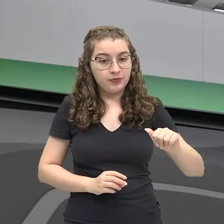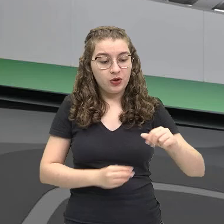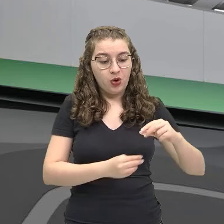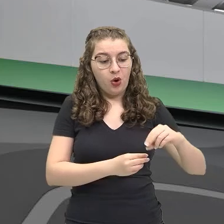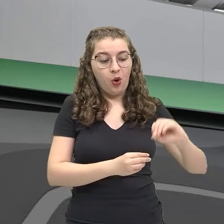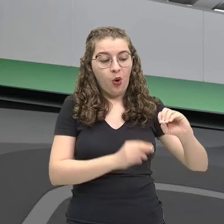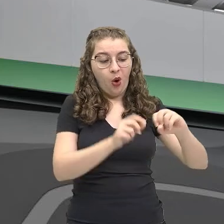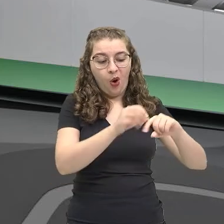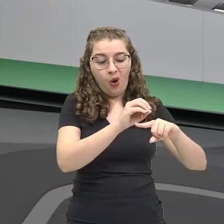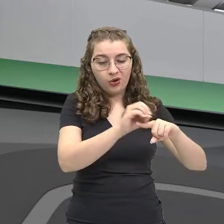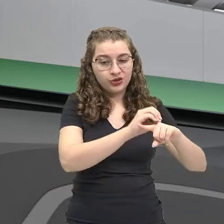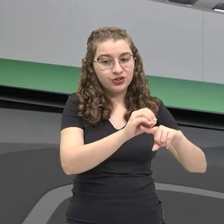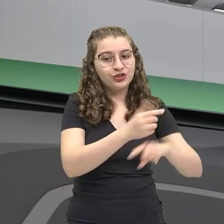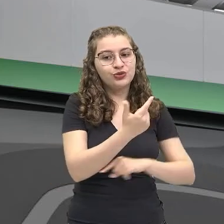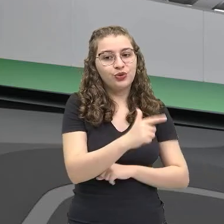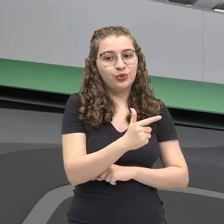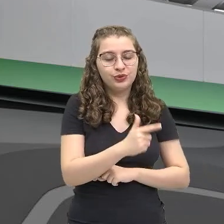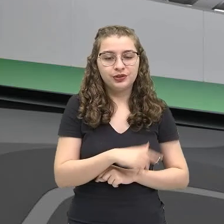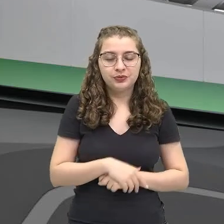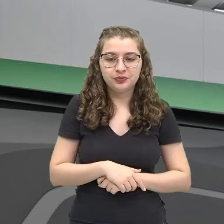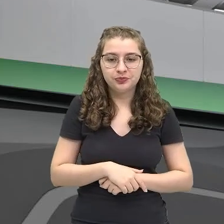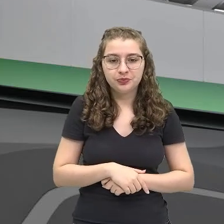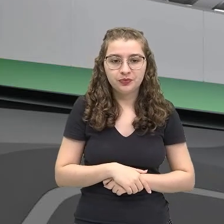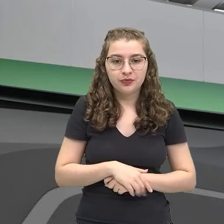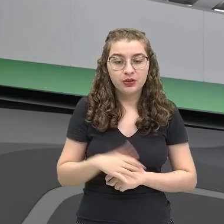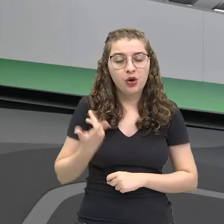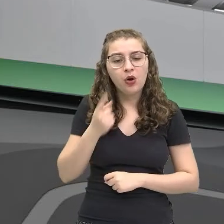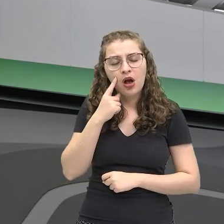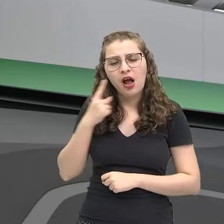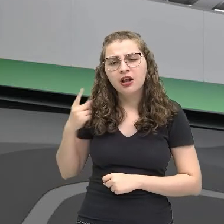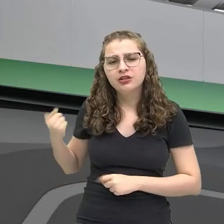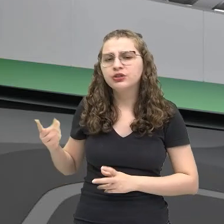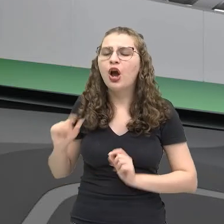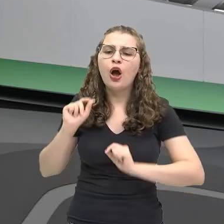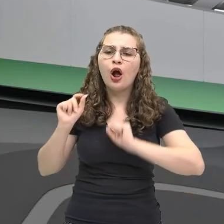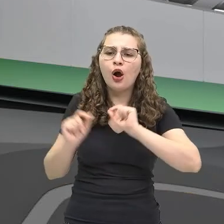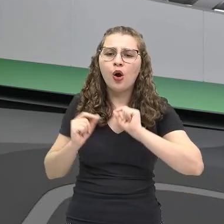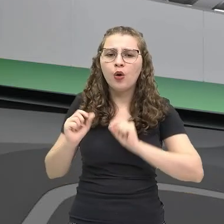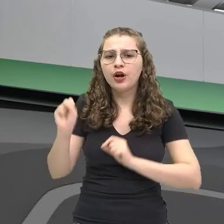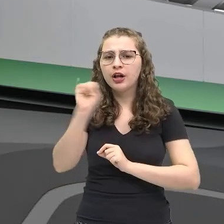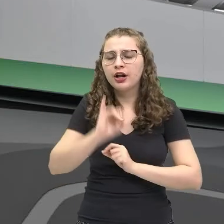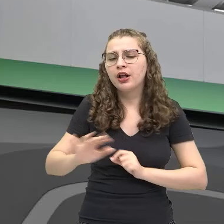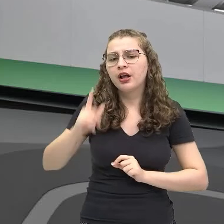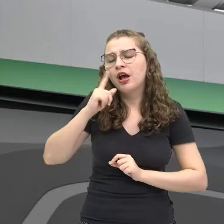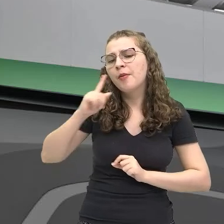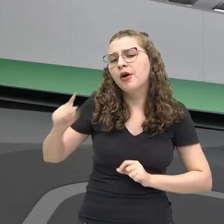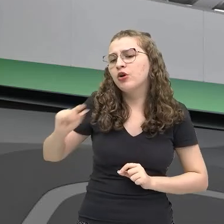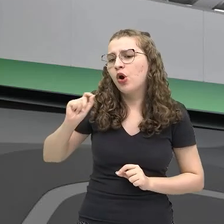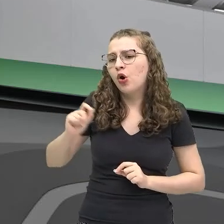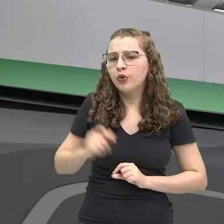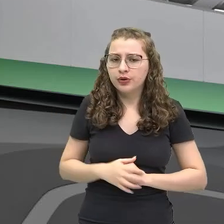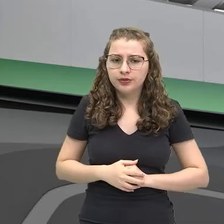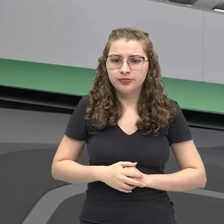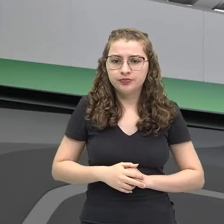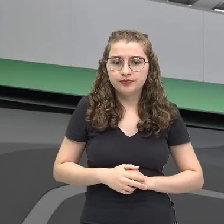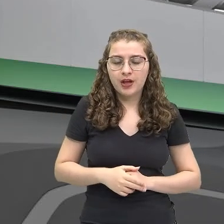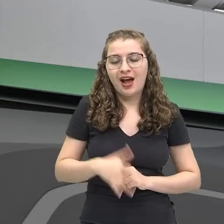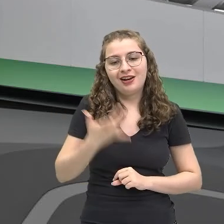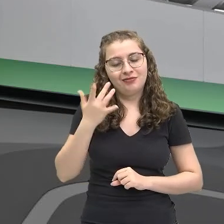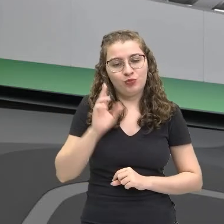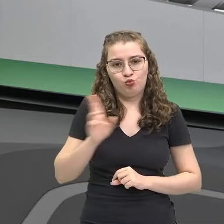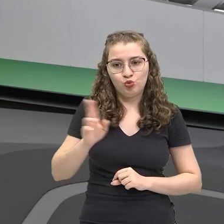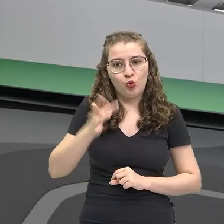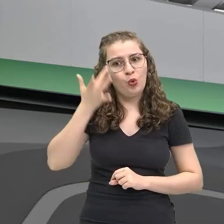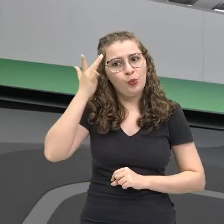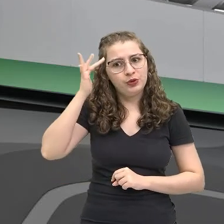fácil de identificar. Se eu perguntasse para vocês que função é esse composto aqui, mesmo sem vocês saberem o nome,